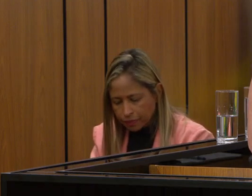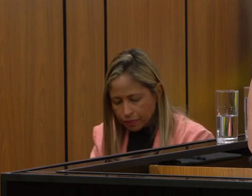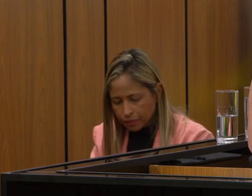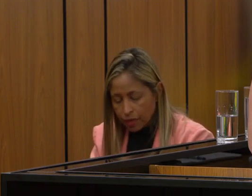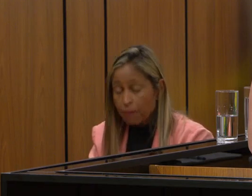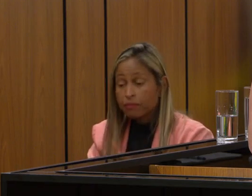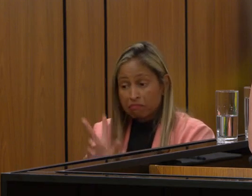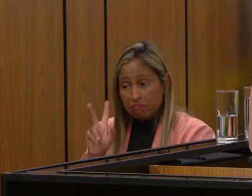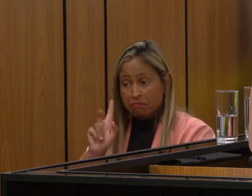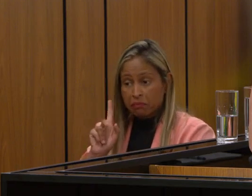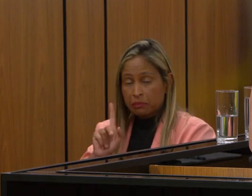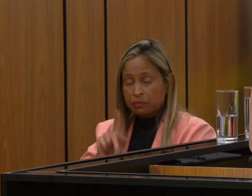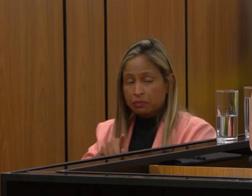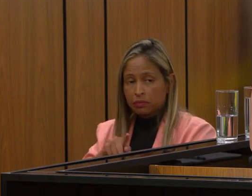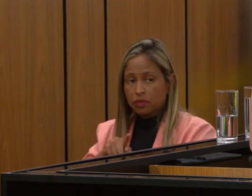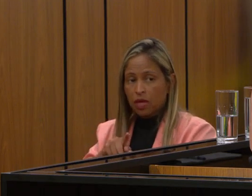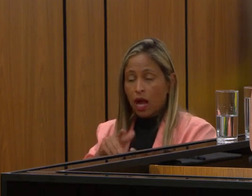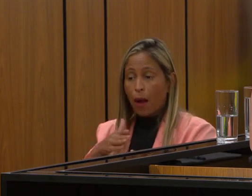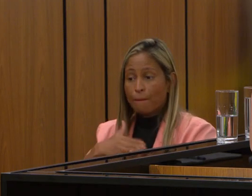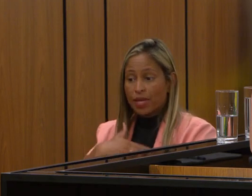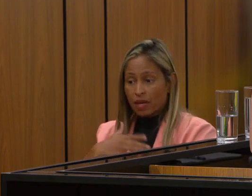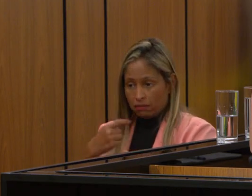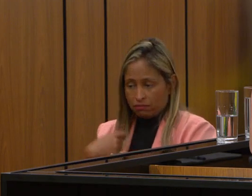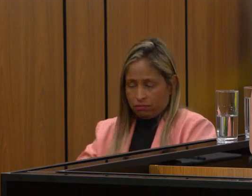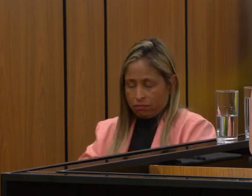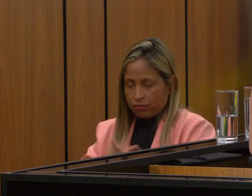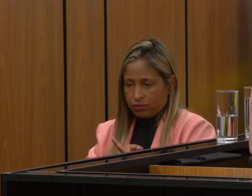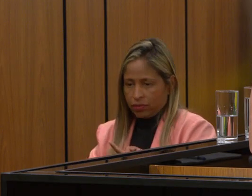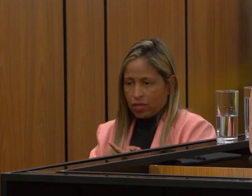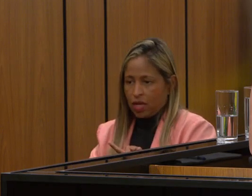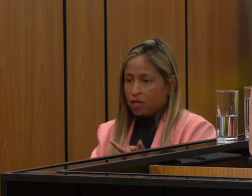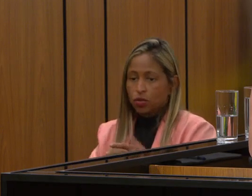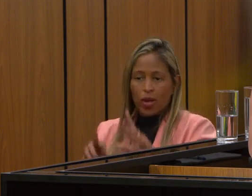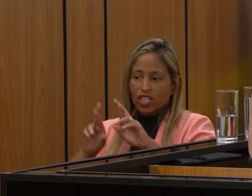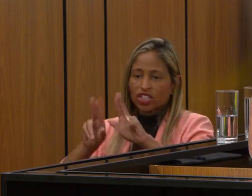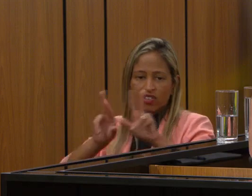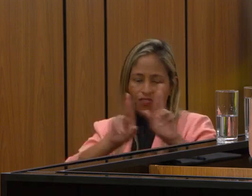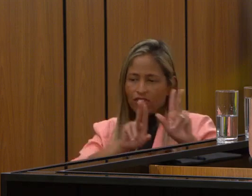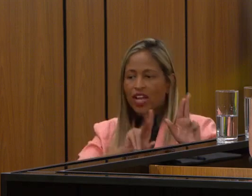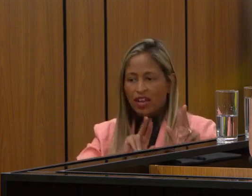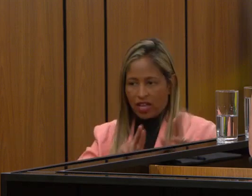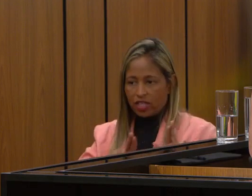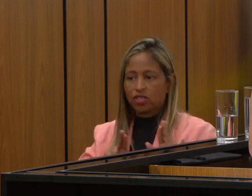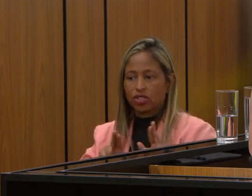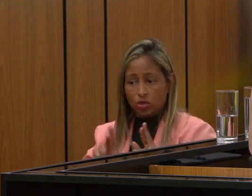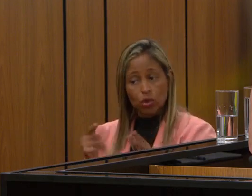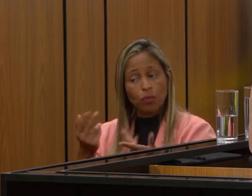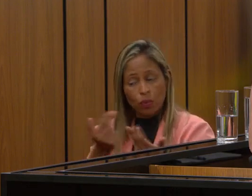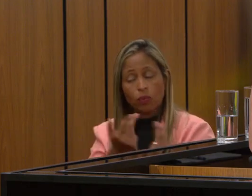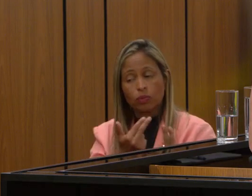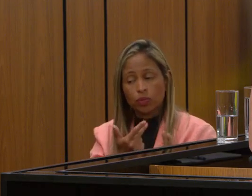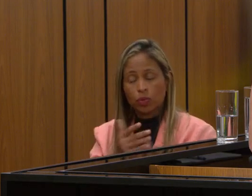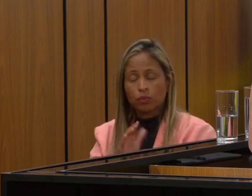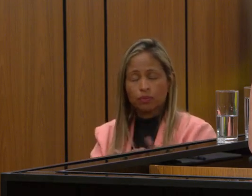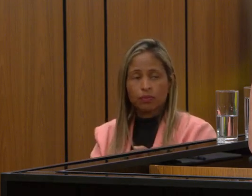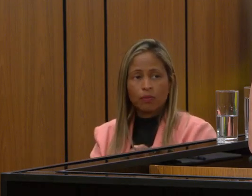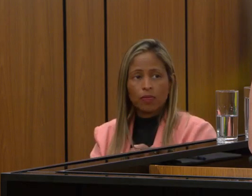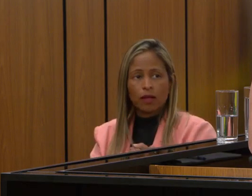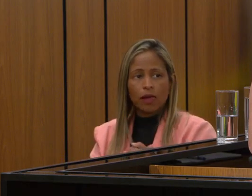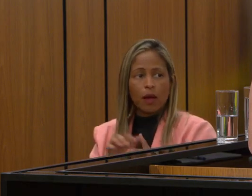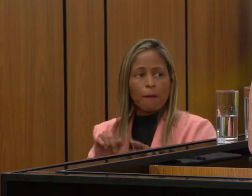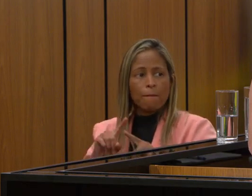realmente a minha situação não é muito diferente da de vocês e